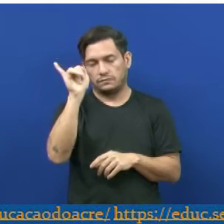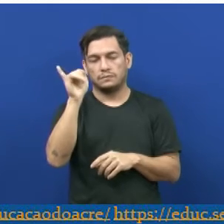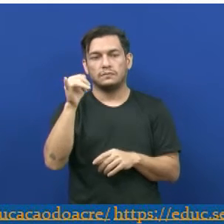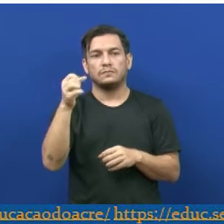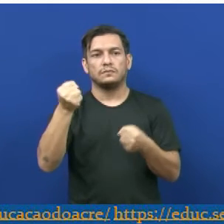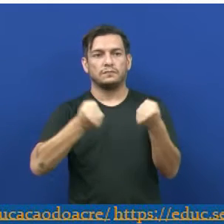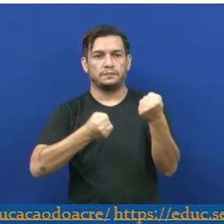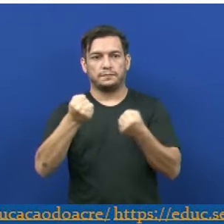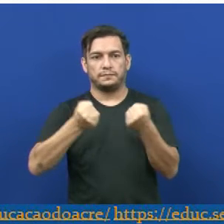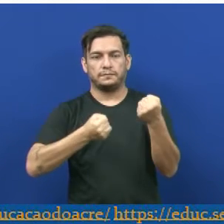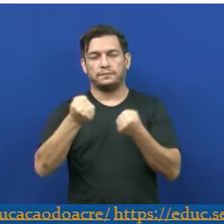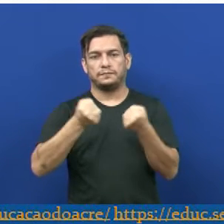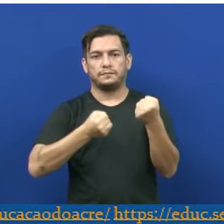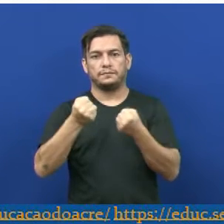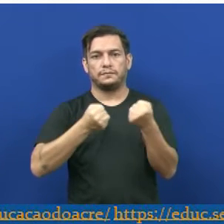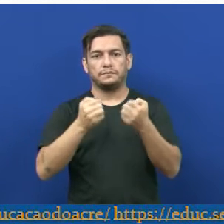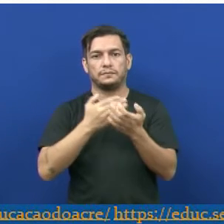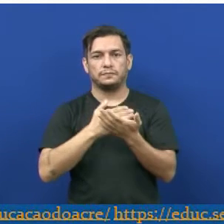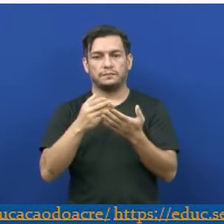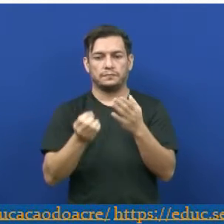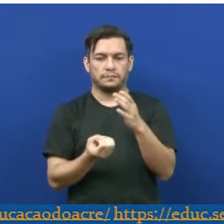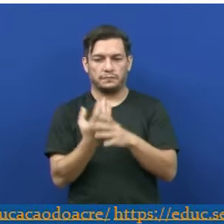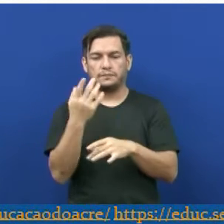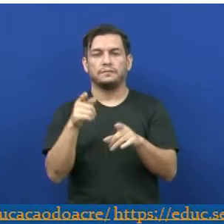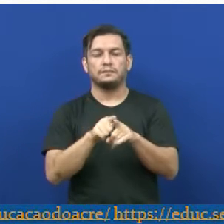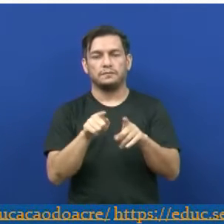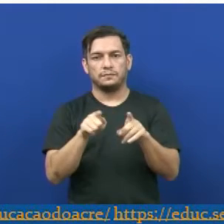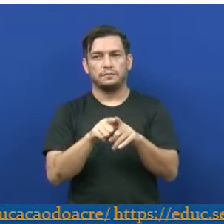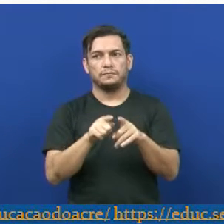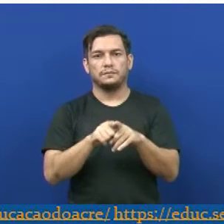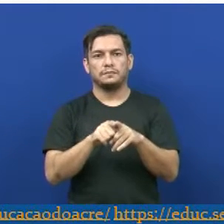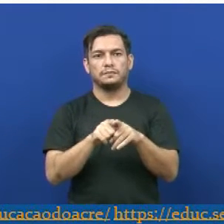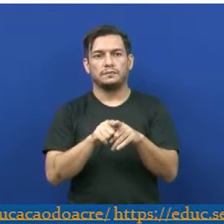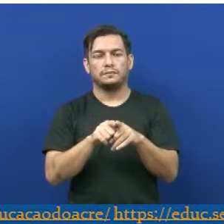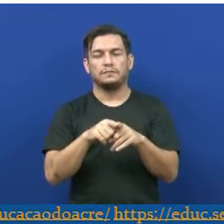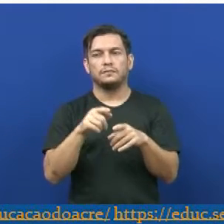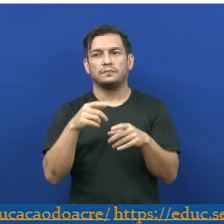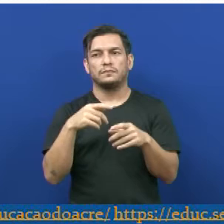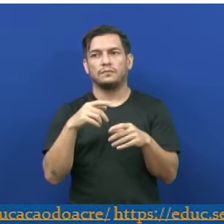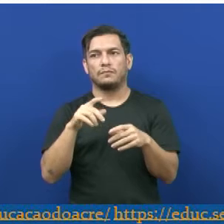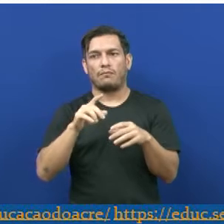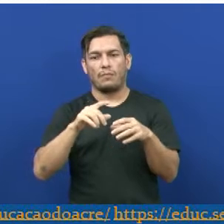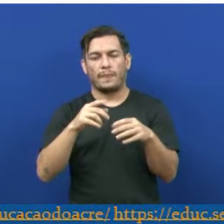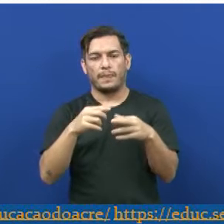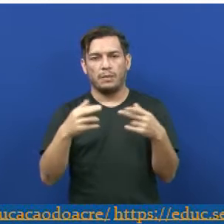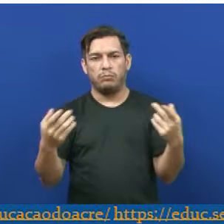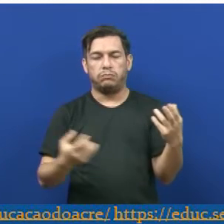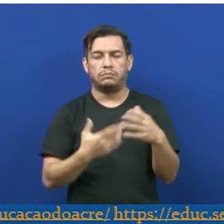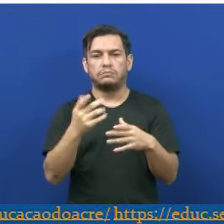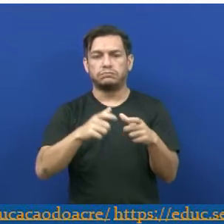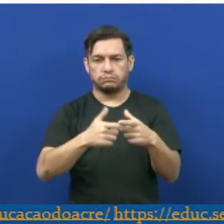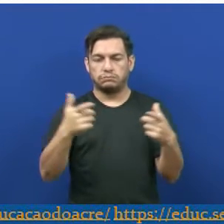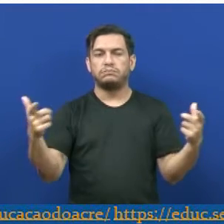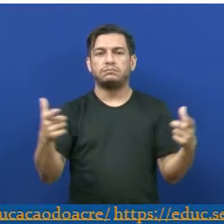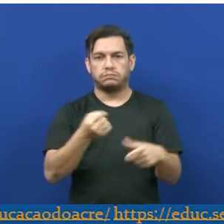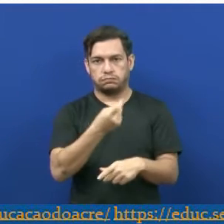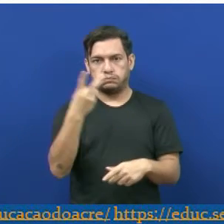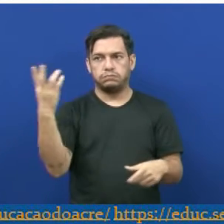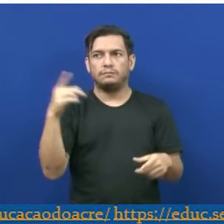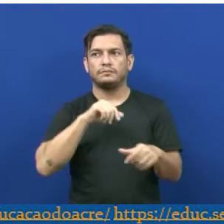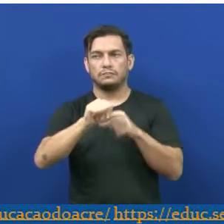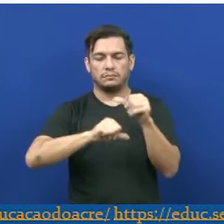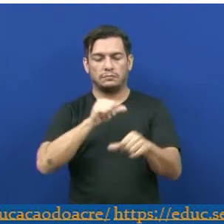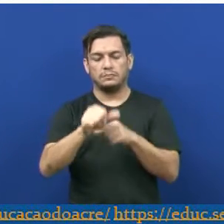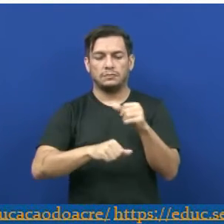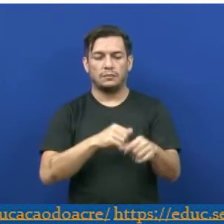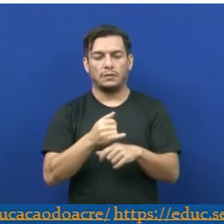do automóvel, então o automóvel começa a ser disseminado, ele começa a ser trabalhado e produzido também em larga escala, e a transformação do